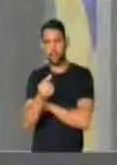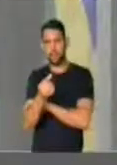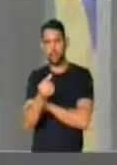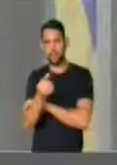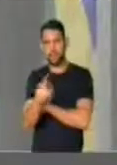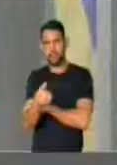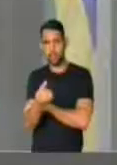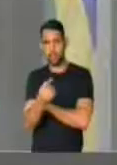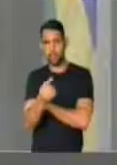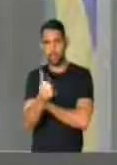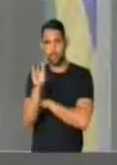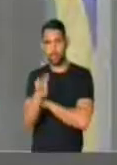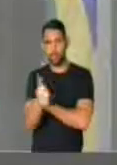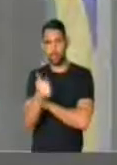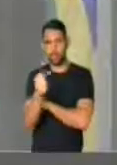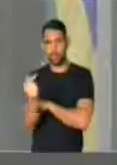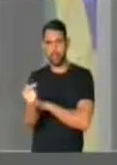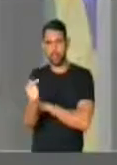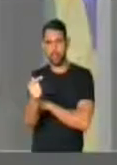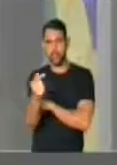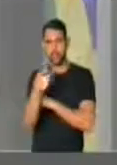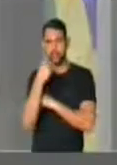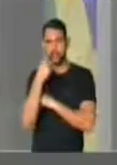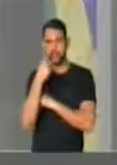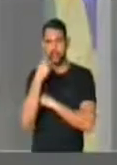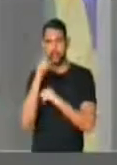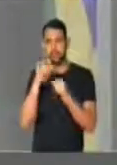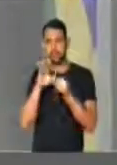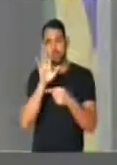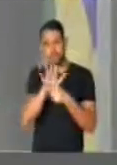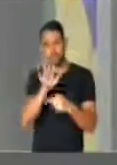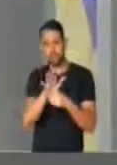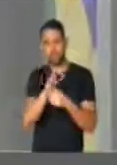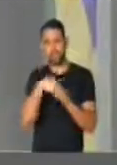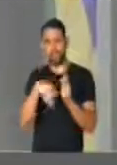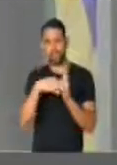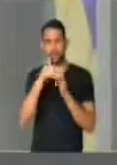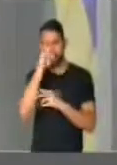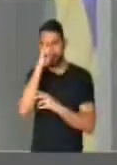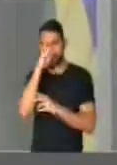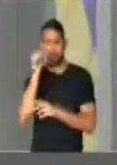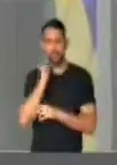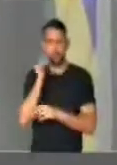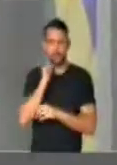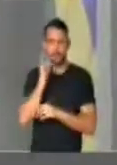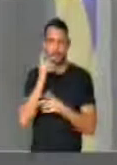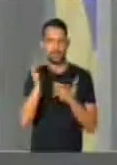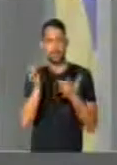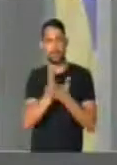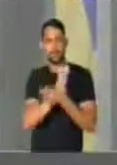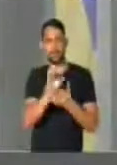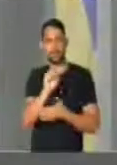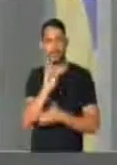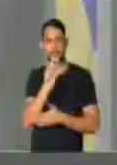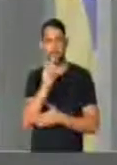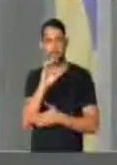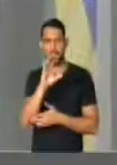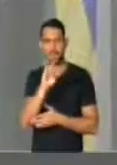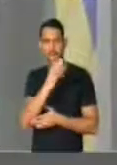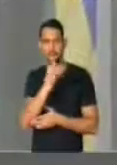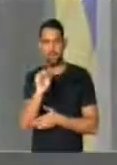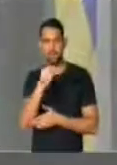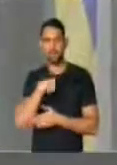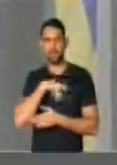7606 de 2017, para darmos um alívio às santas casas, aos hospitais filantrópicos, garantindo